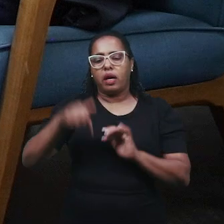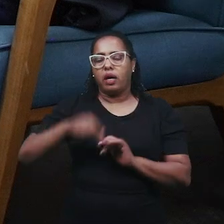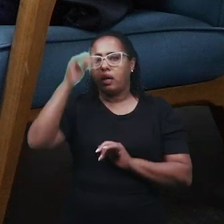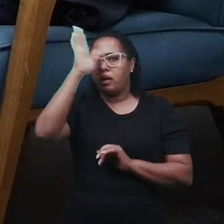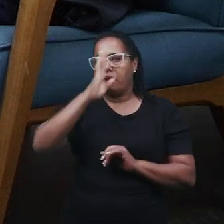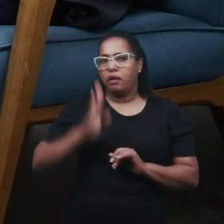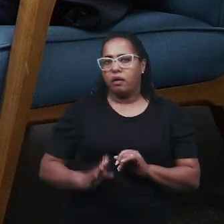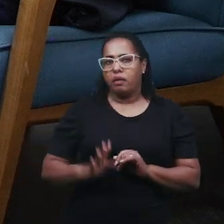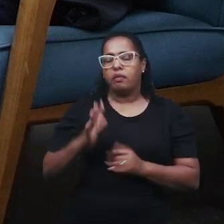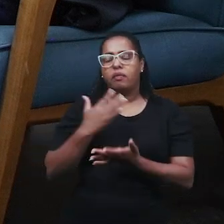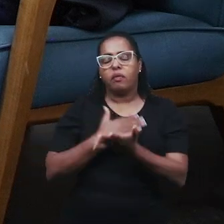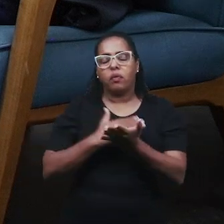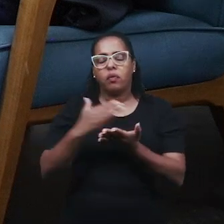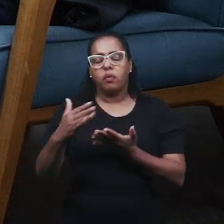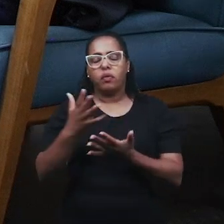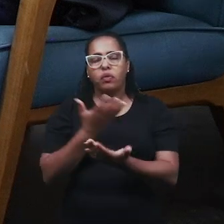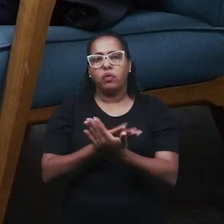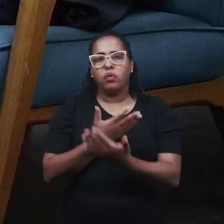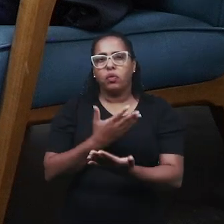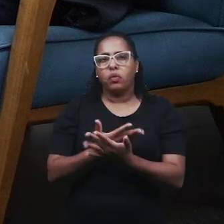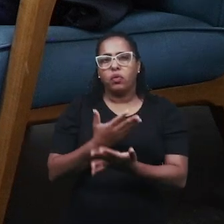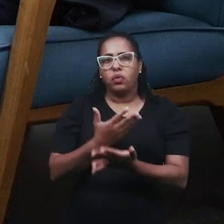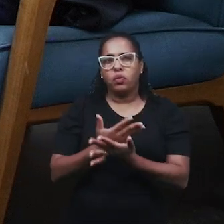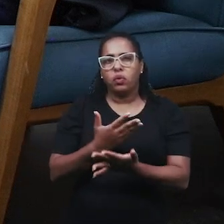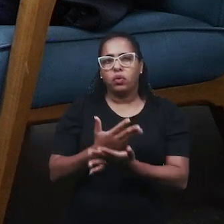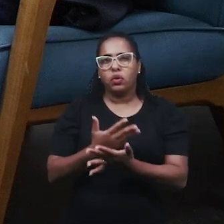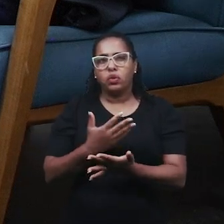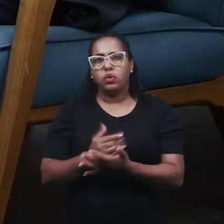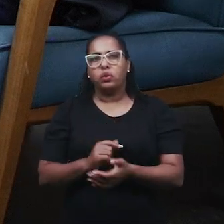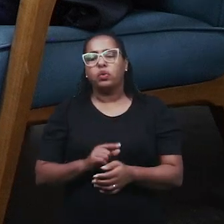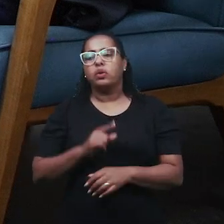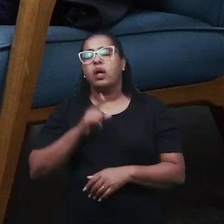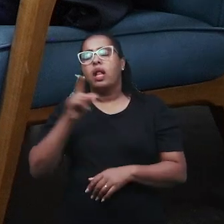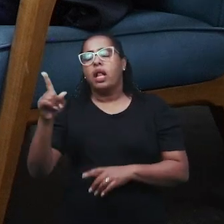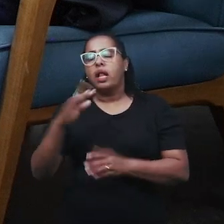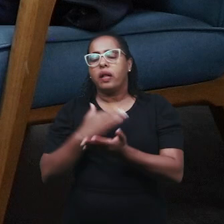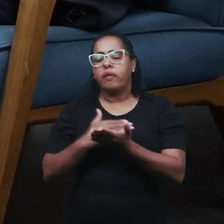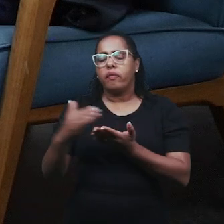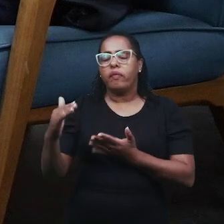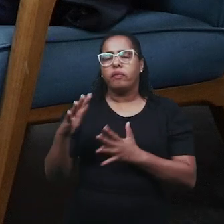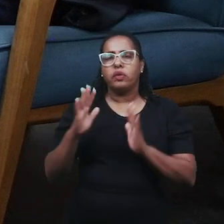Brasil, conhecemos tudo, e na volta nós começamos a orar